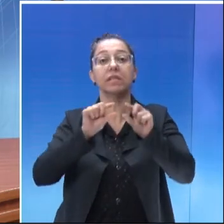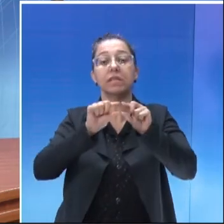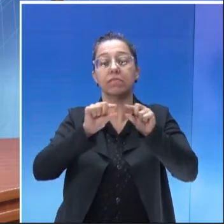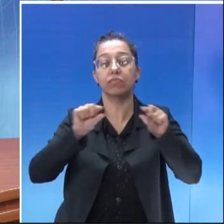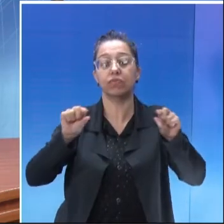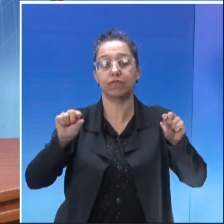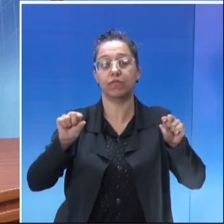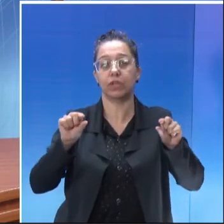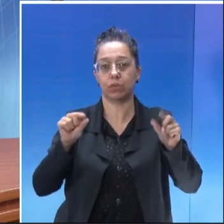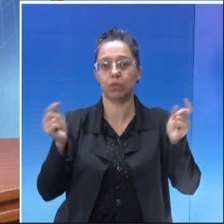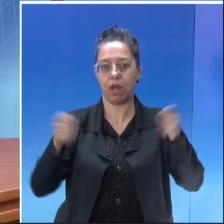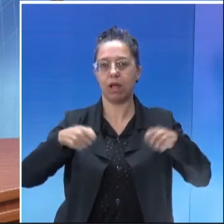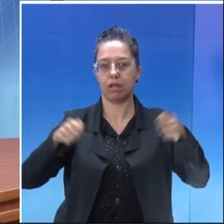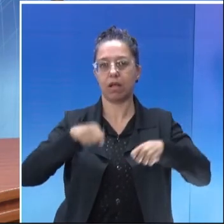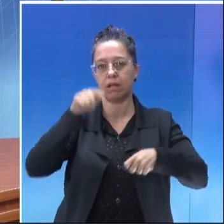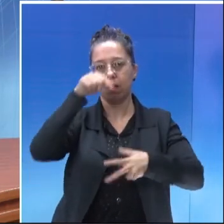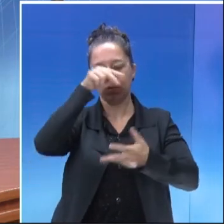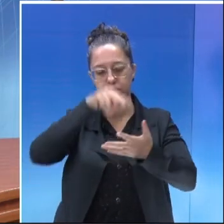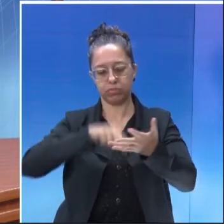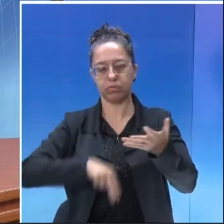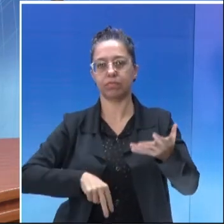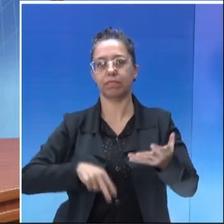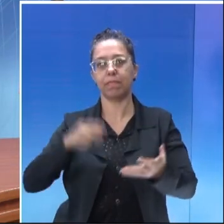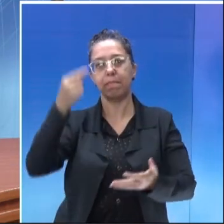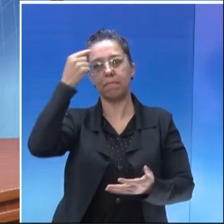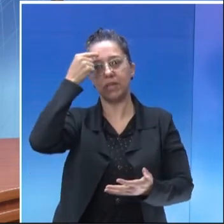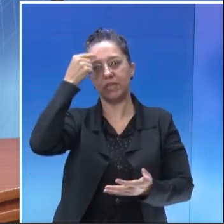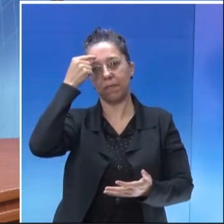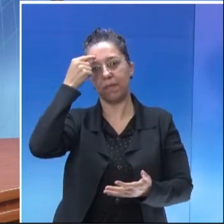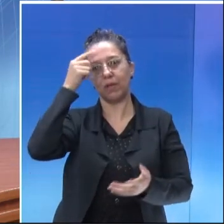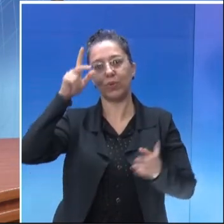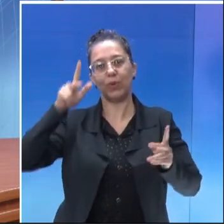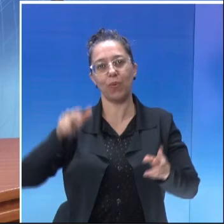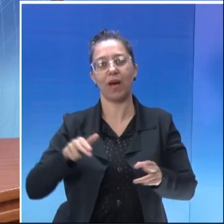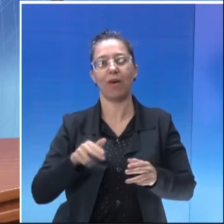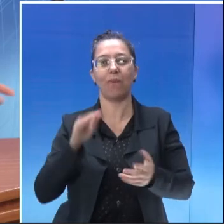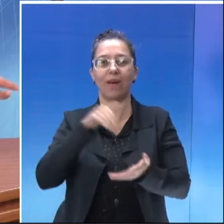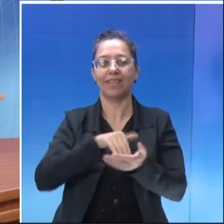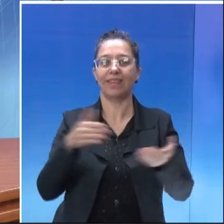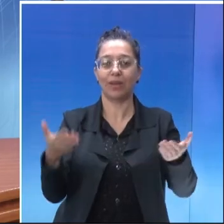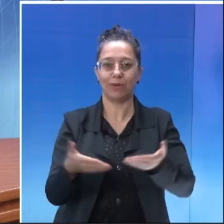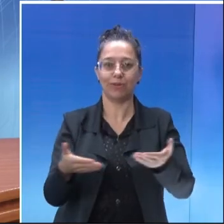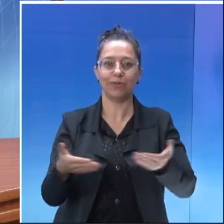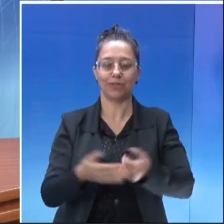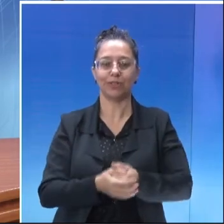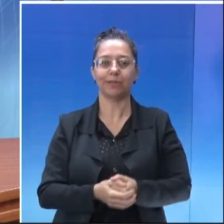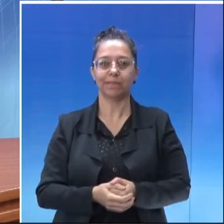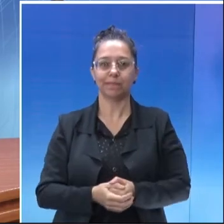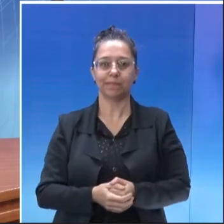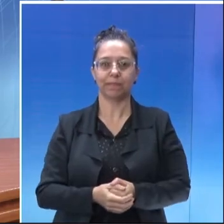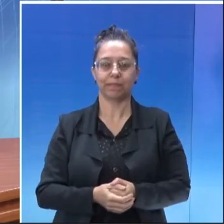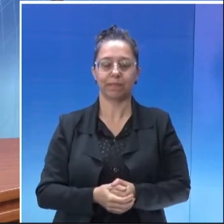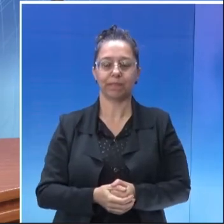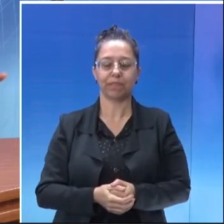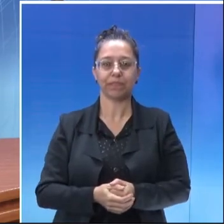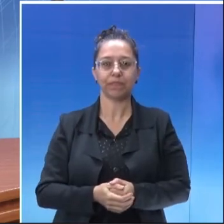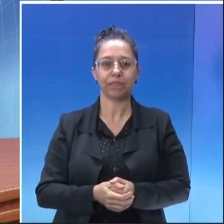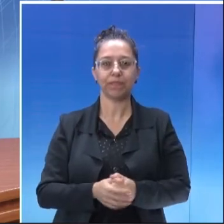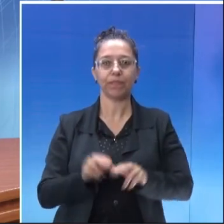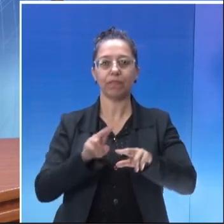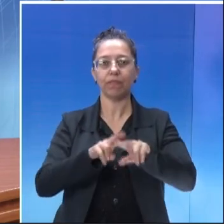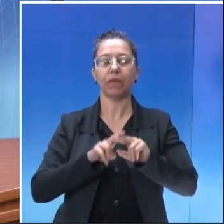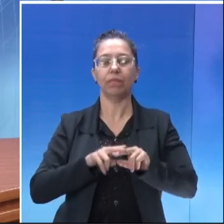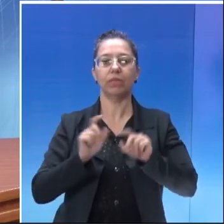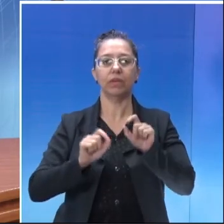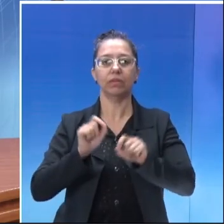mas também é bem pequenininho e basicamente todo o nosso pensamento é cartesiano. Até hoje, muita gente também pensa de